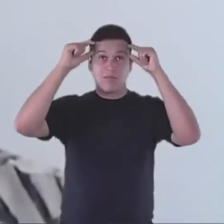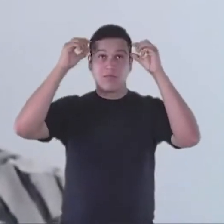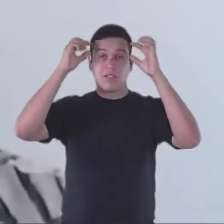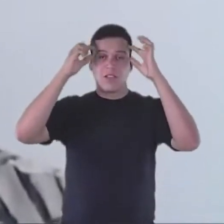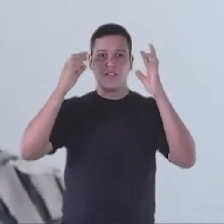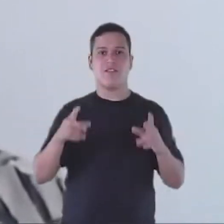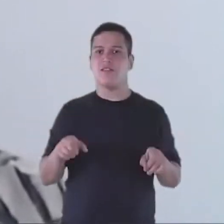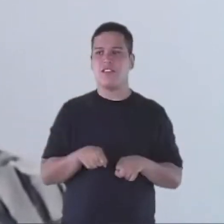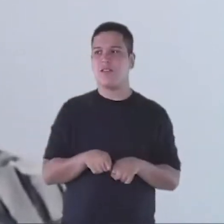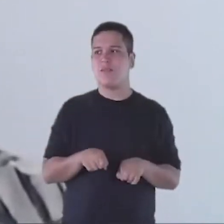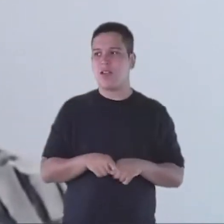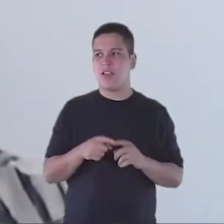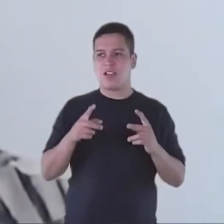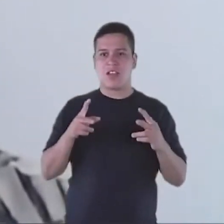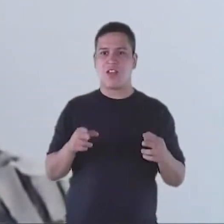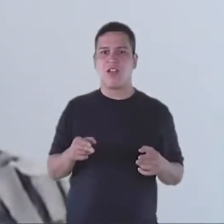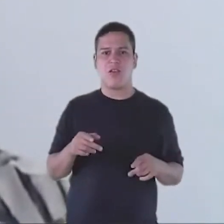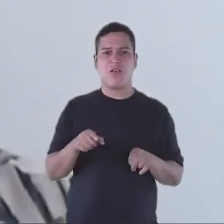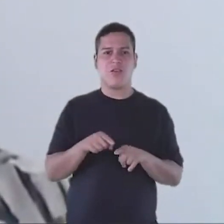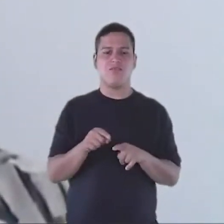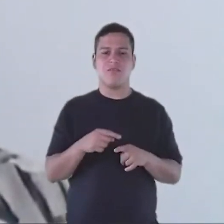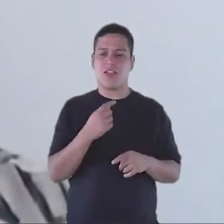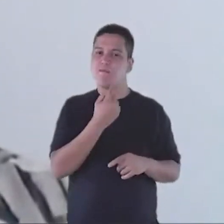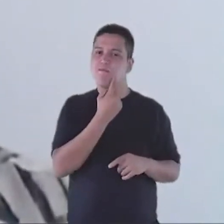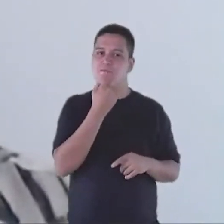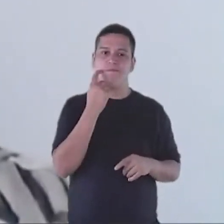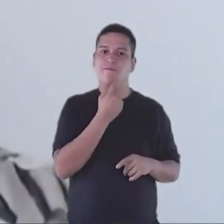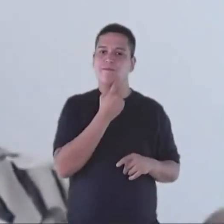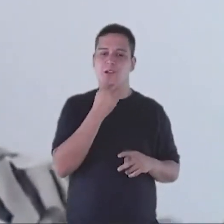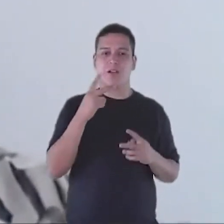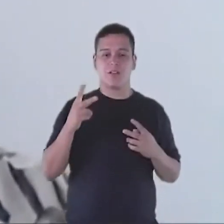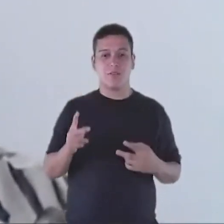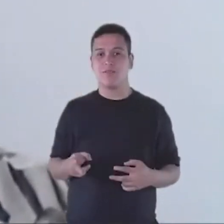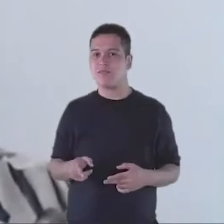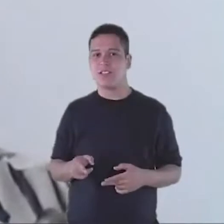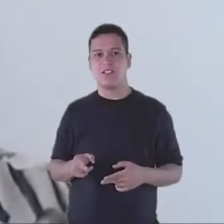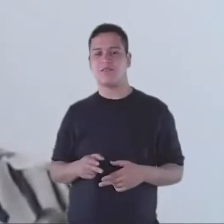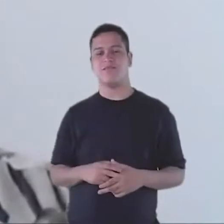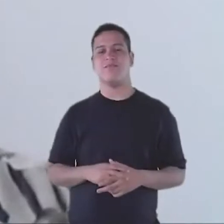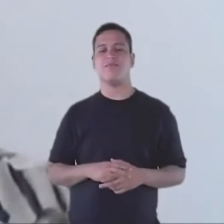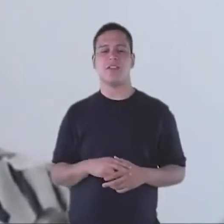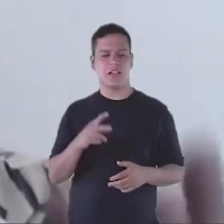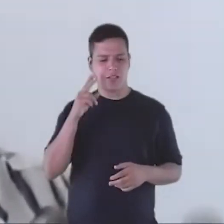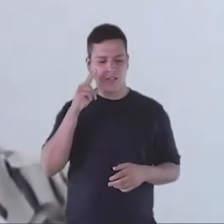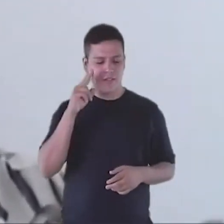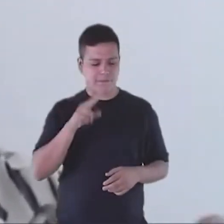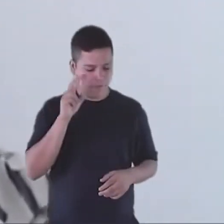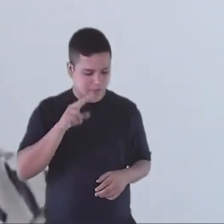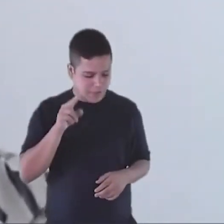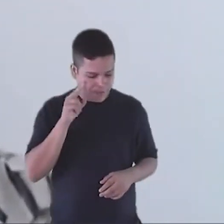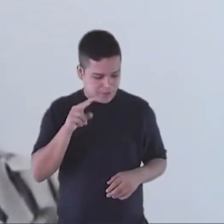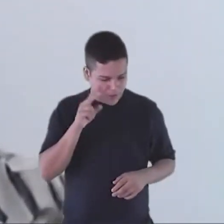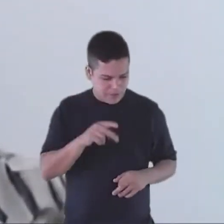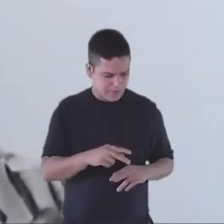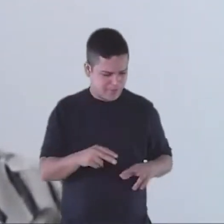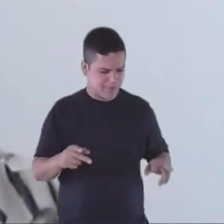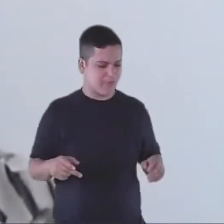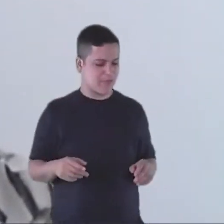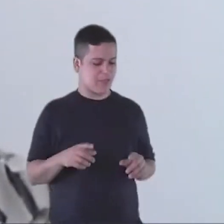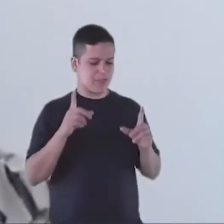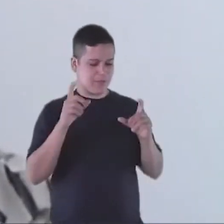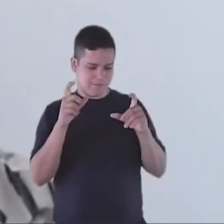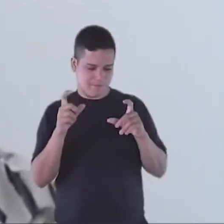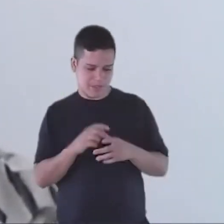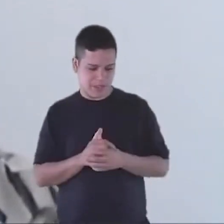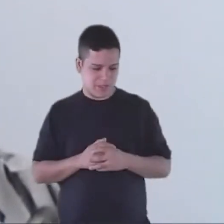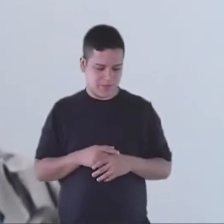cinematográfica, a mesma boca de pintar silgo. Aí eu olhei as fotos, a cara igual ali, estampada